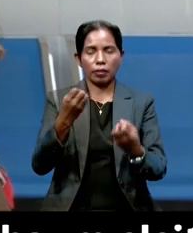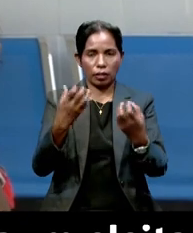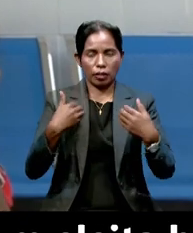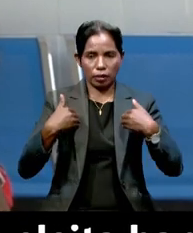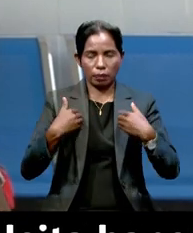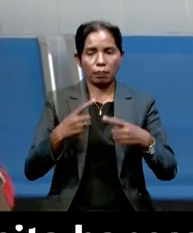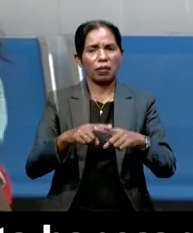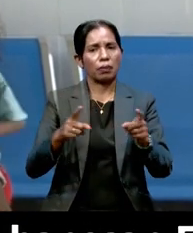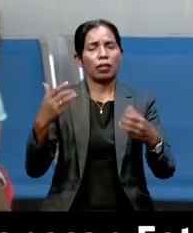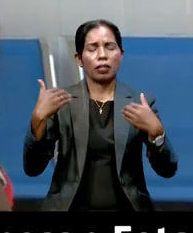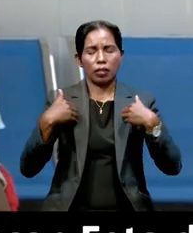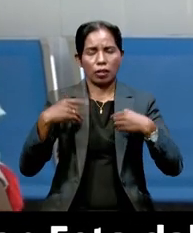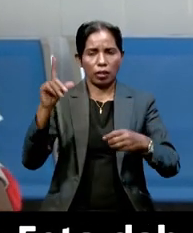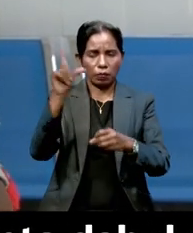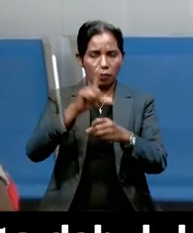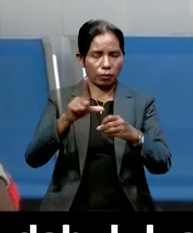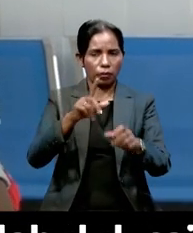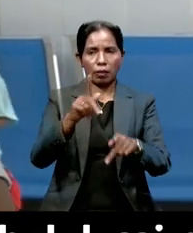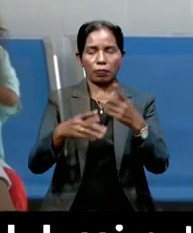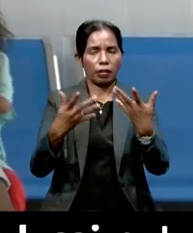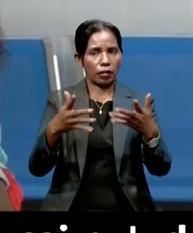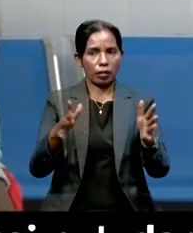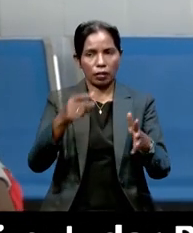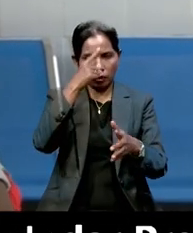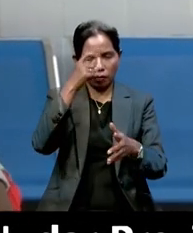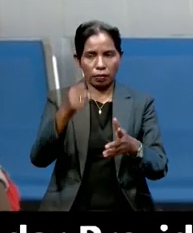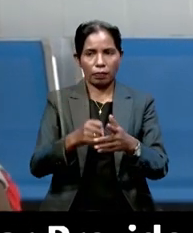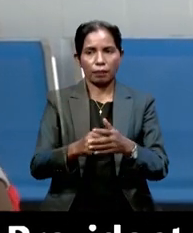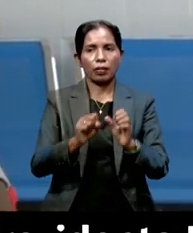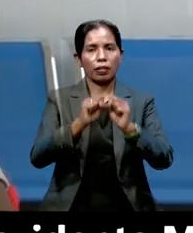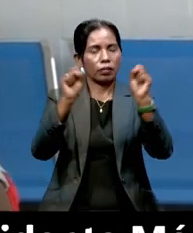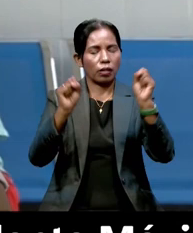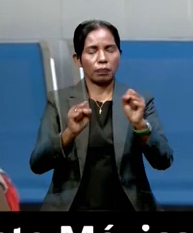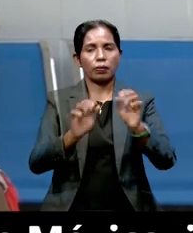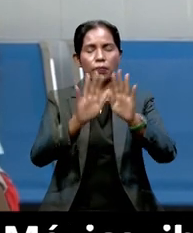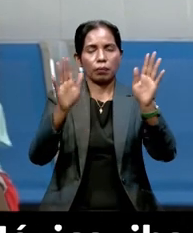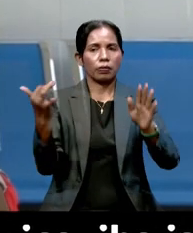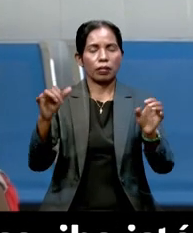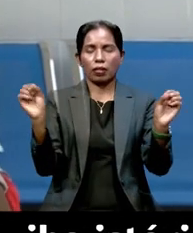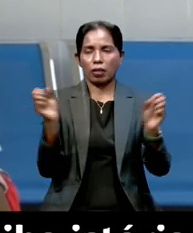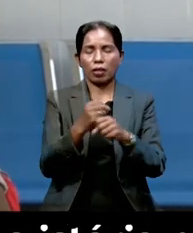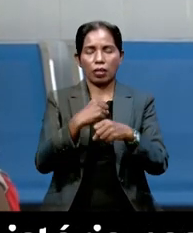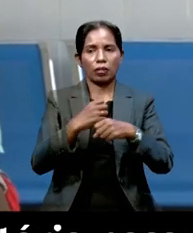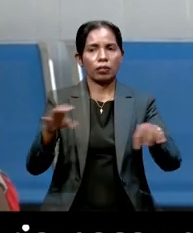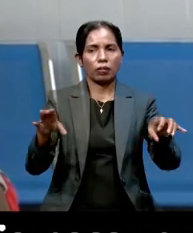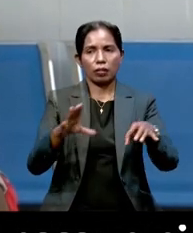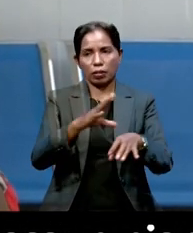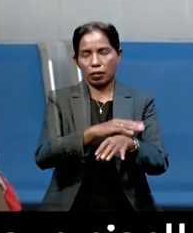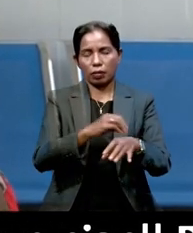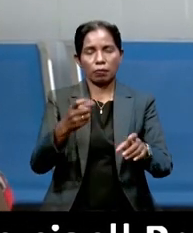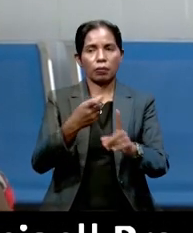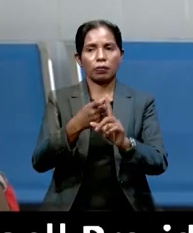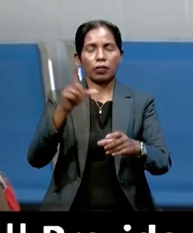também pessoal menos também nem sábado e domingo se relaxa o serviço também pessoal menos ou seja laboratório